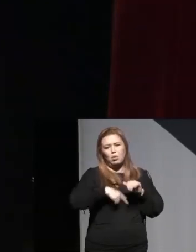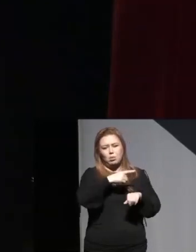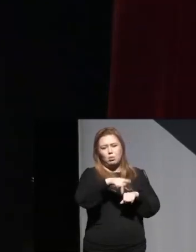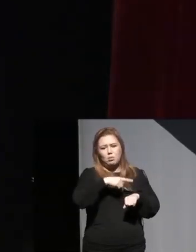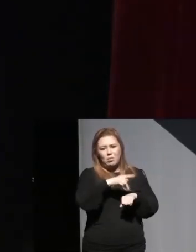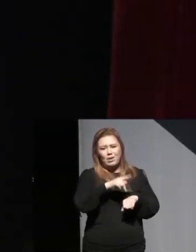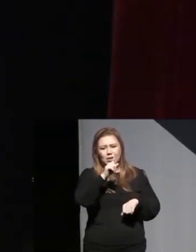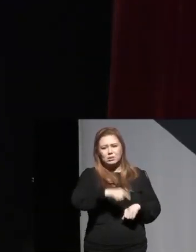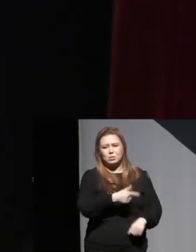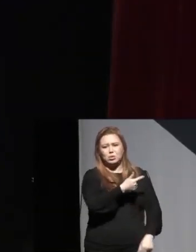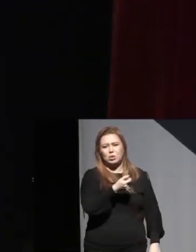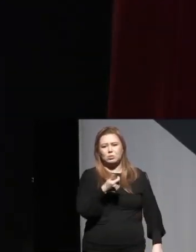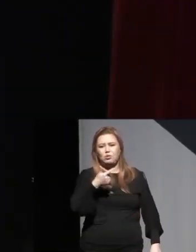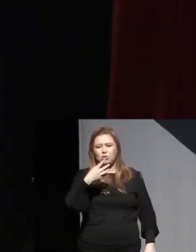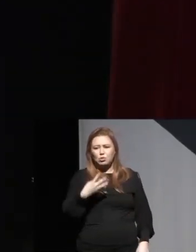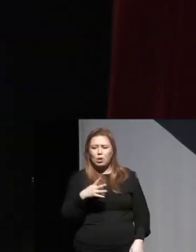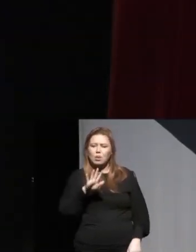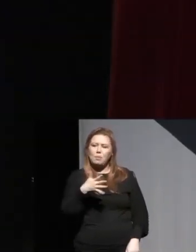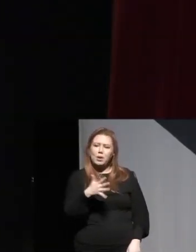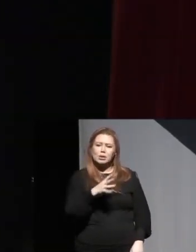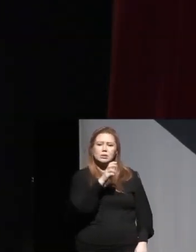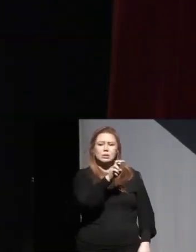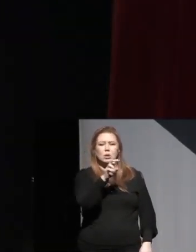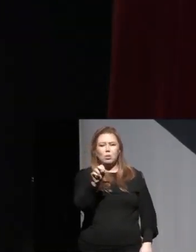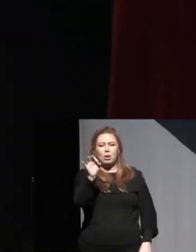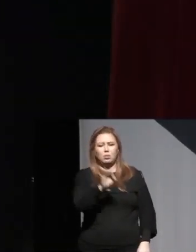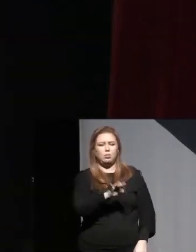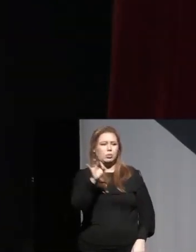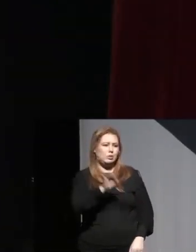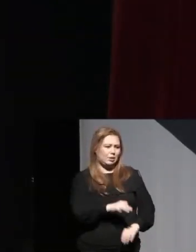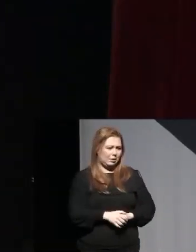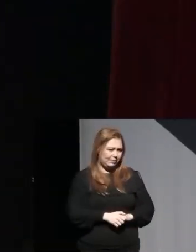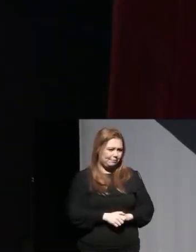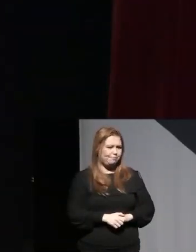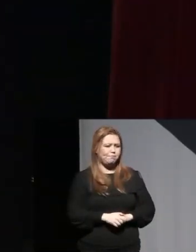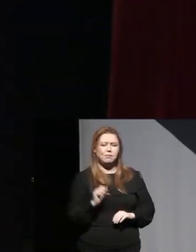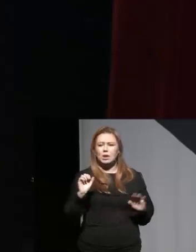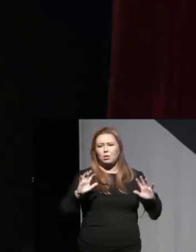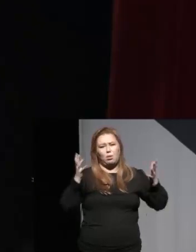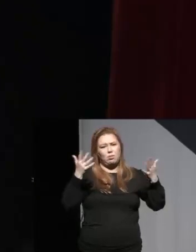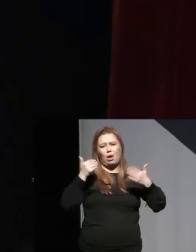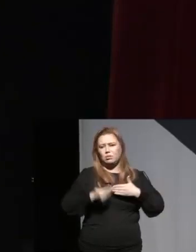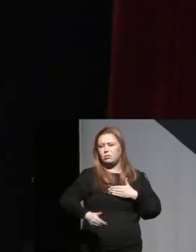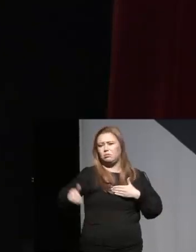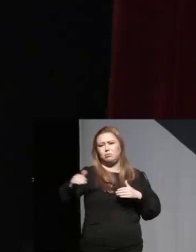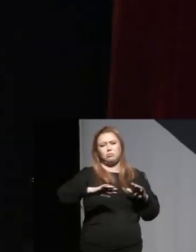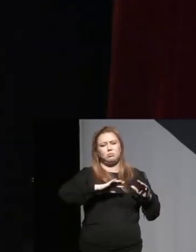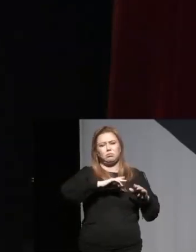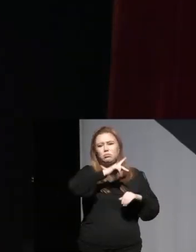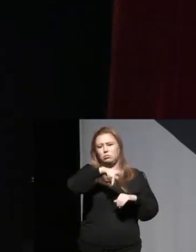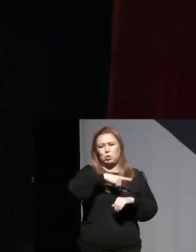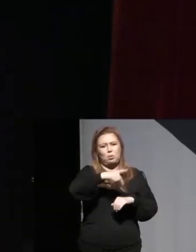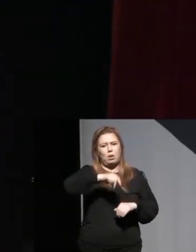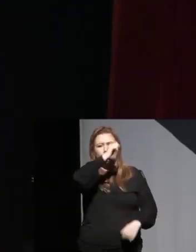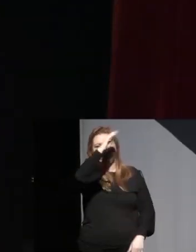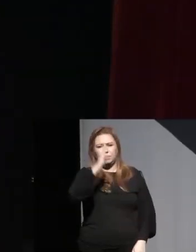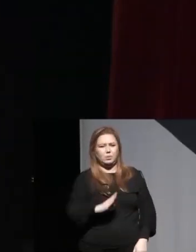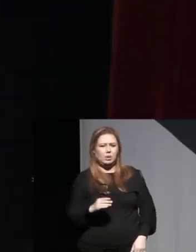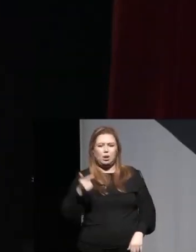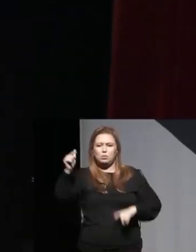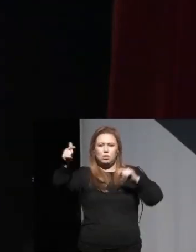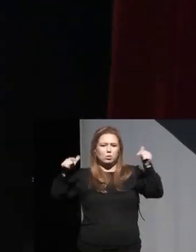tributos. Quase 50%. E isto ocorre país afora. Né?